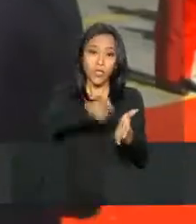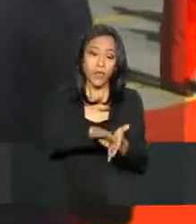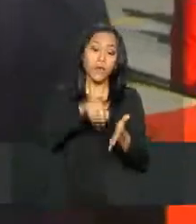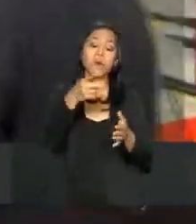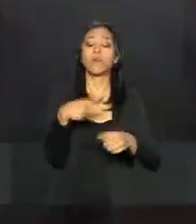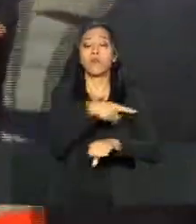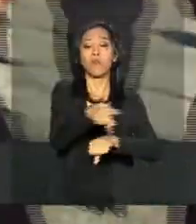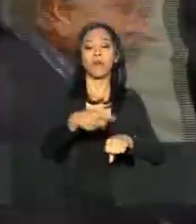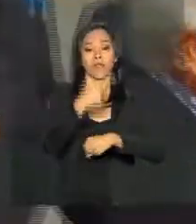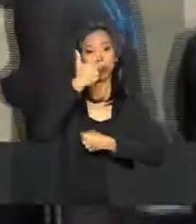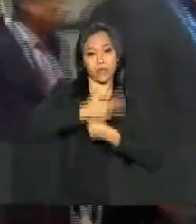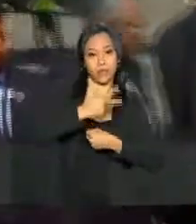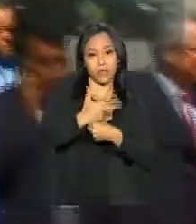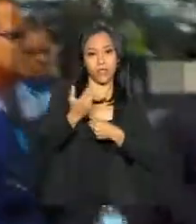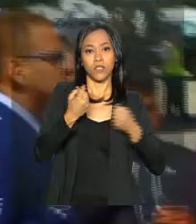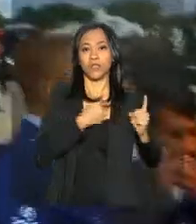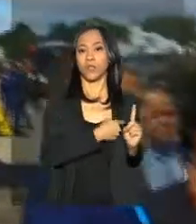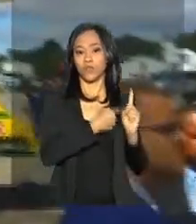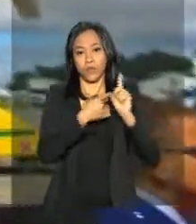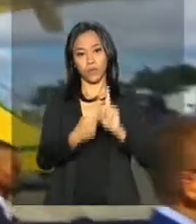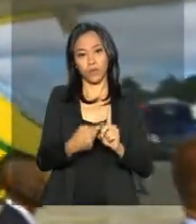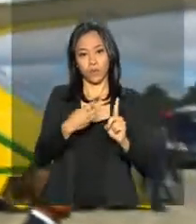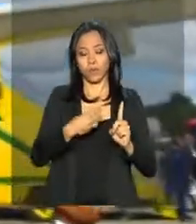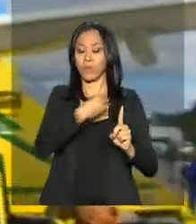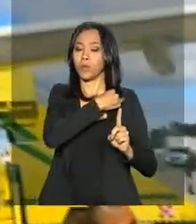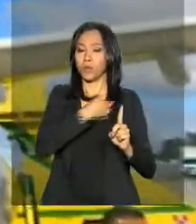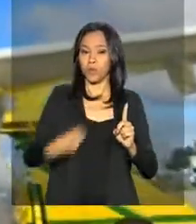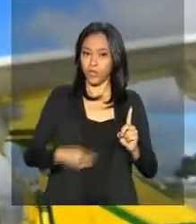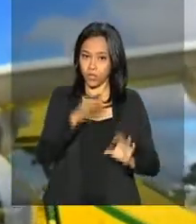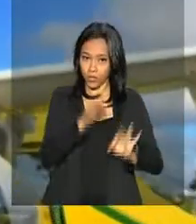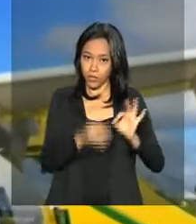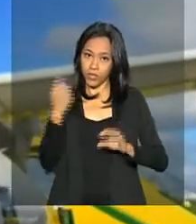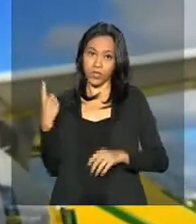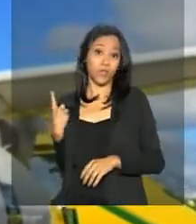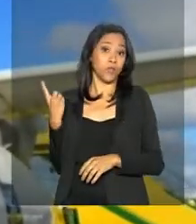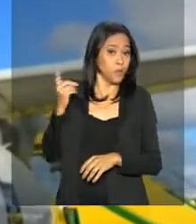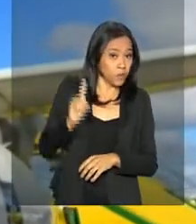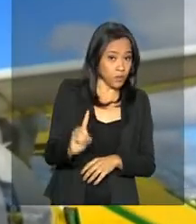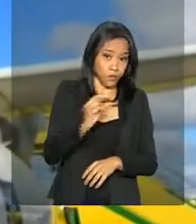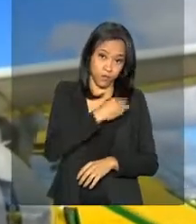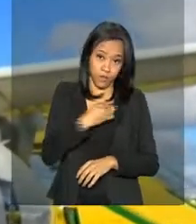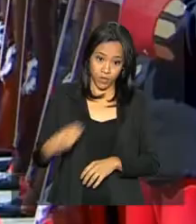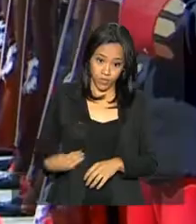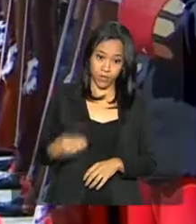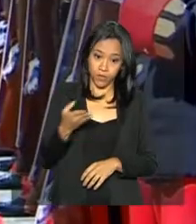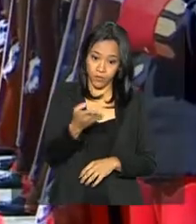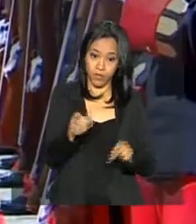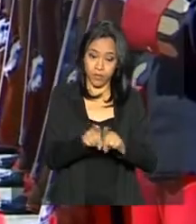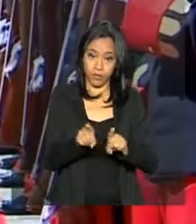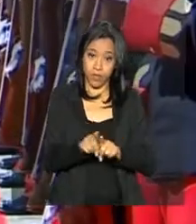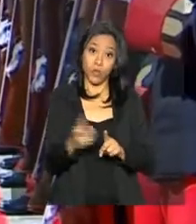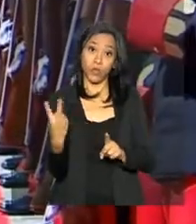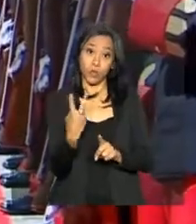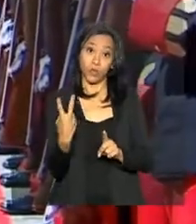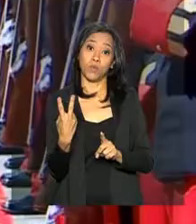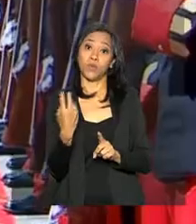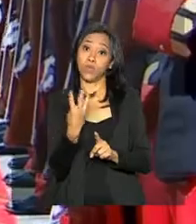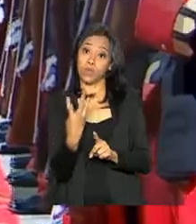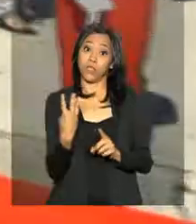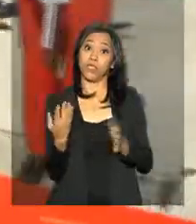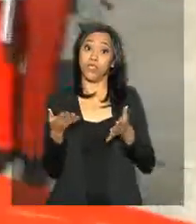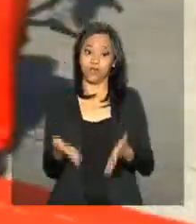acompanhado do ministro da justiça torquato jardim e de minas e energia moreira franco ao desembarcar foi